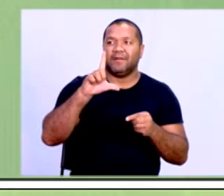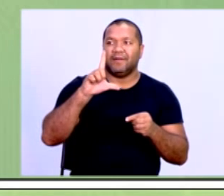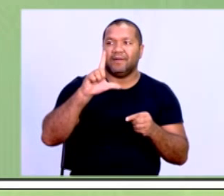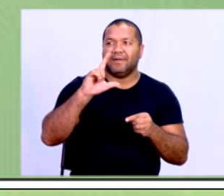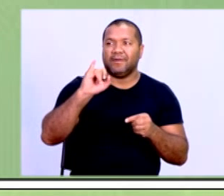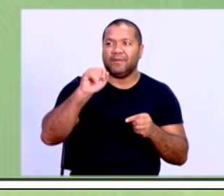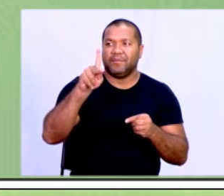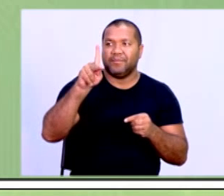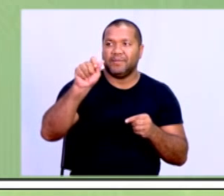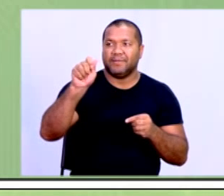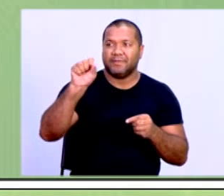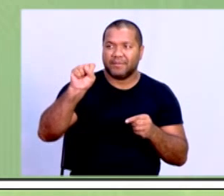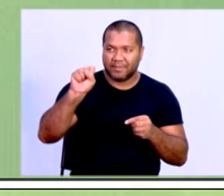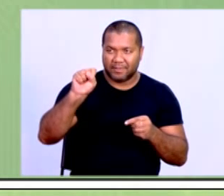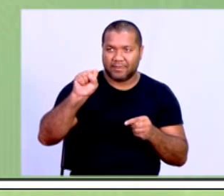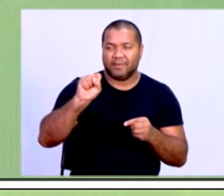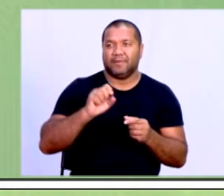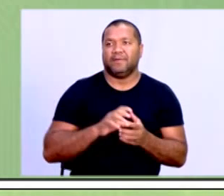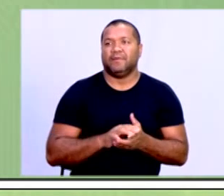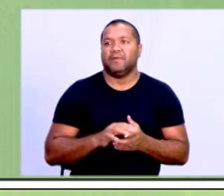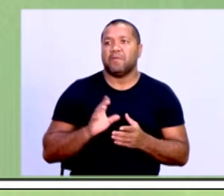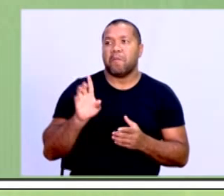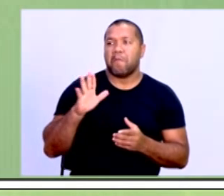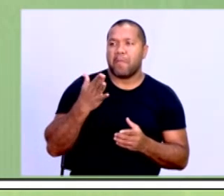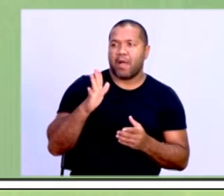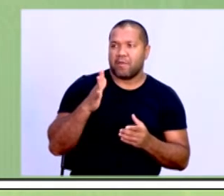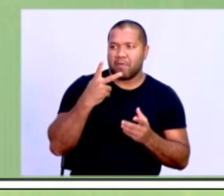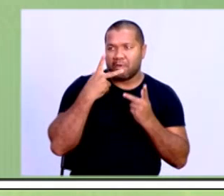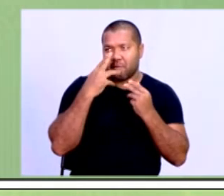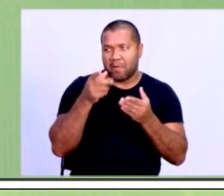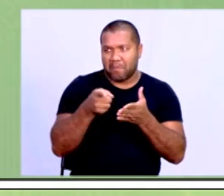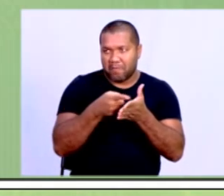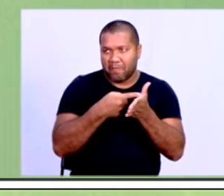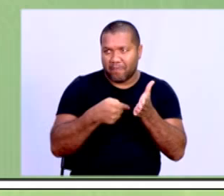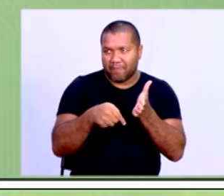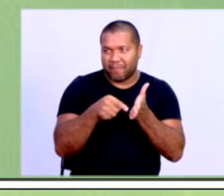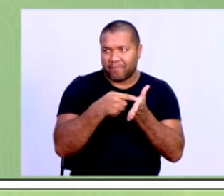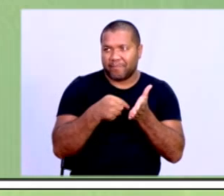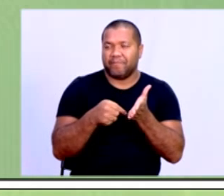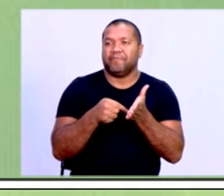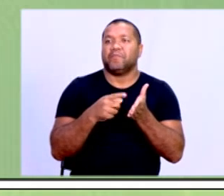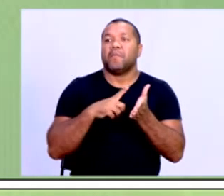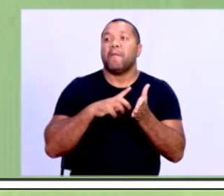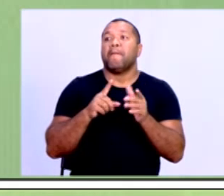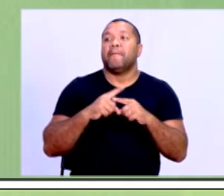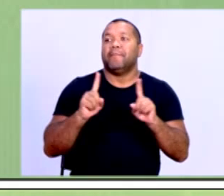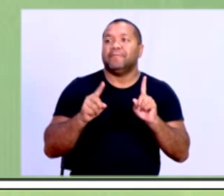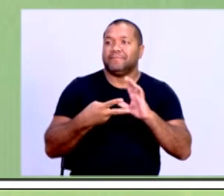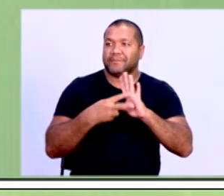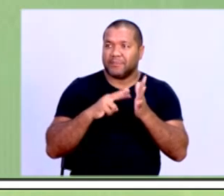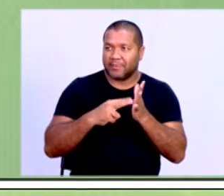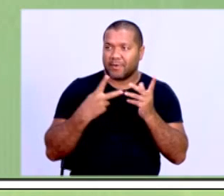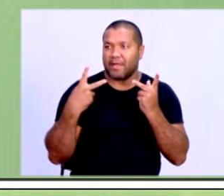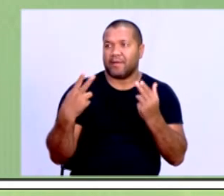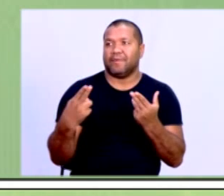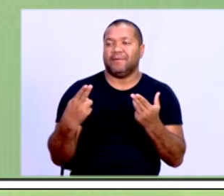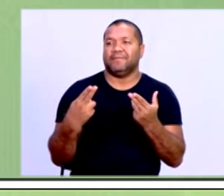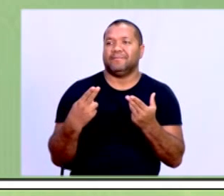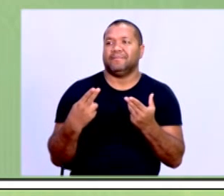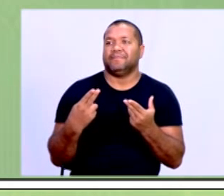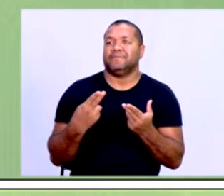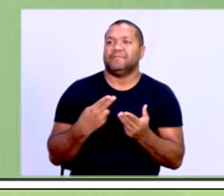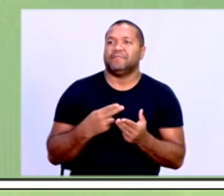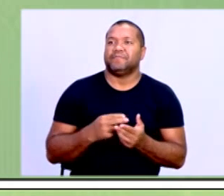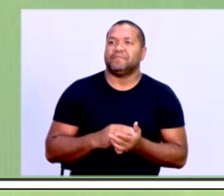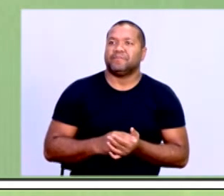elipse. Mais ou menos assim. Então, mas o significado é o mesmo, é o processo. A mesma coisa,